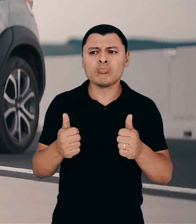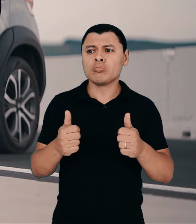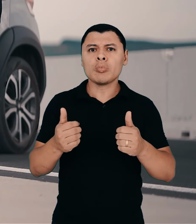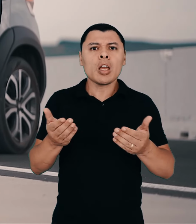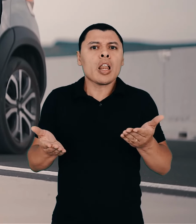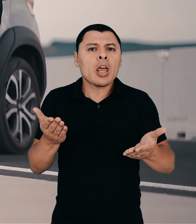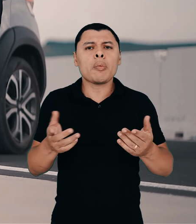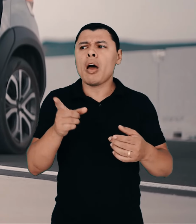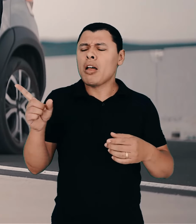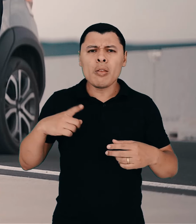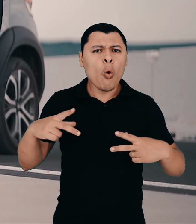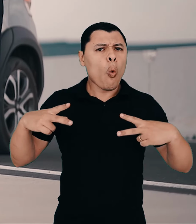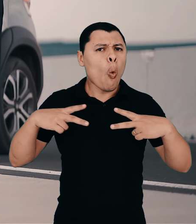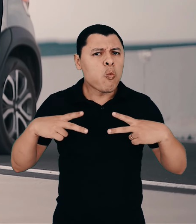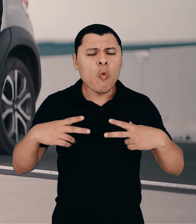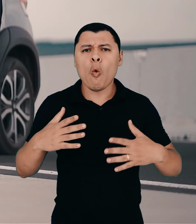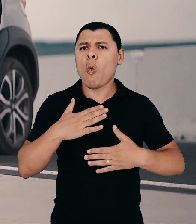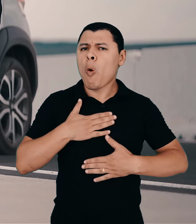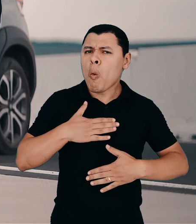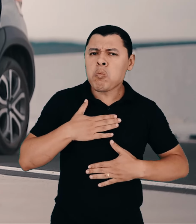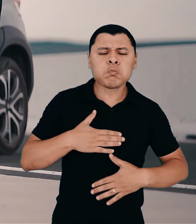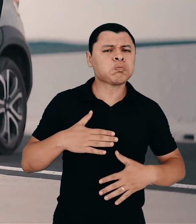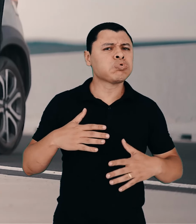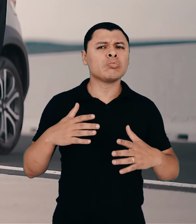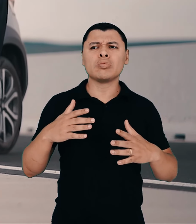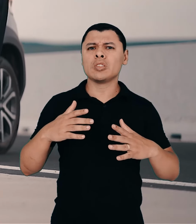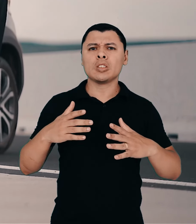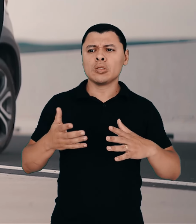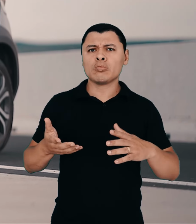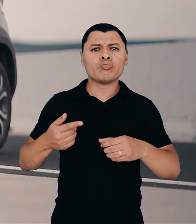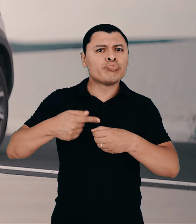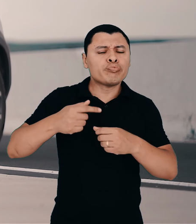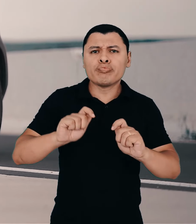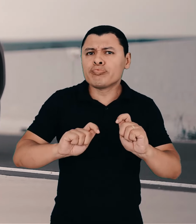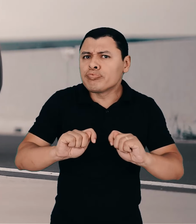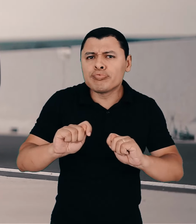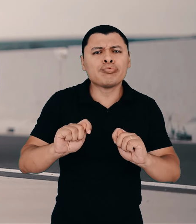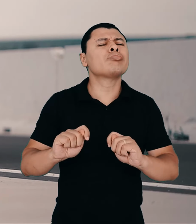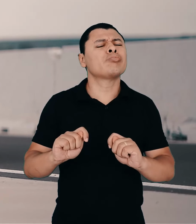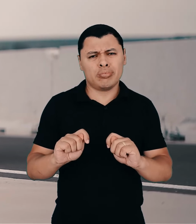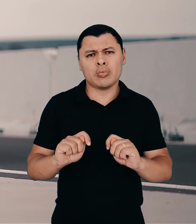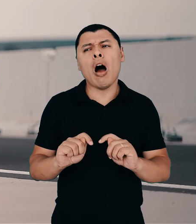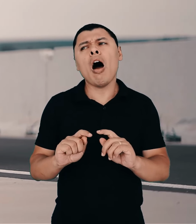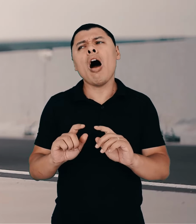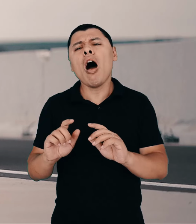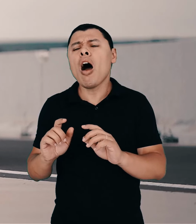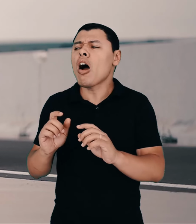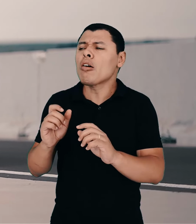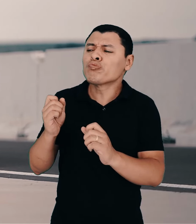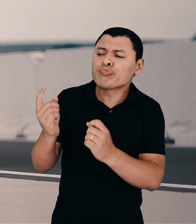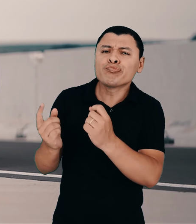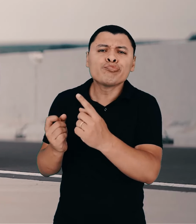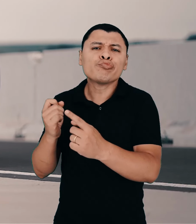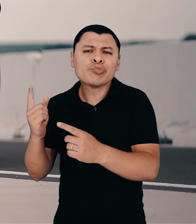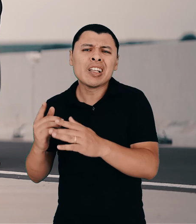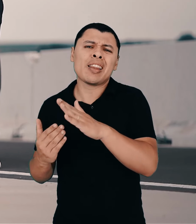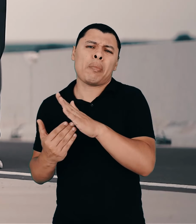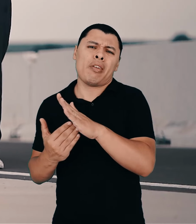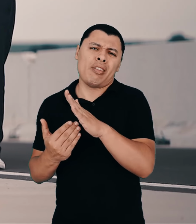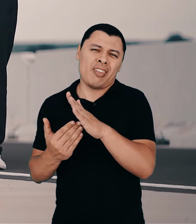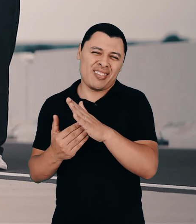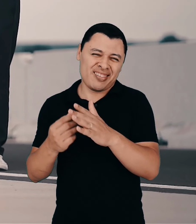termos de conforto, de agilidade ou mesmo de eficiência, você vai encontrar aqui. Tem sim aí os seus as suas limitações, né, como a gente viu na